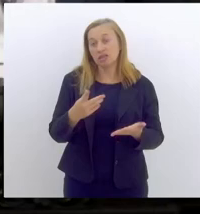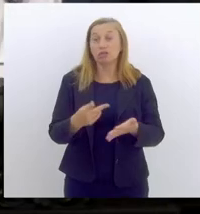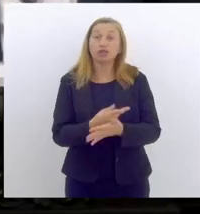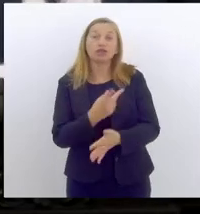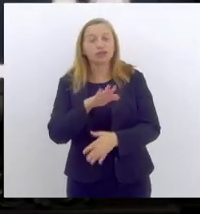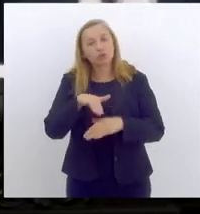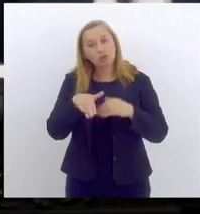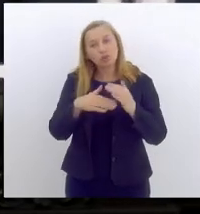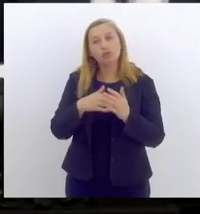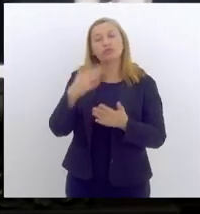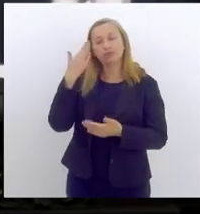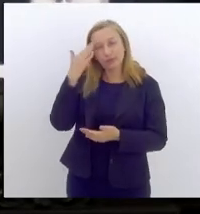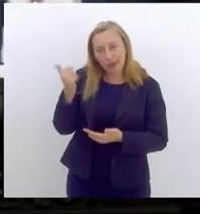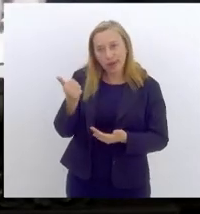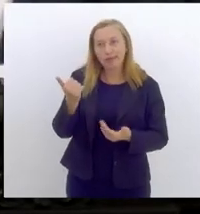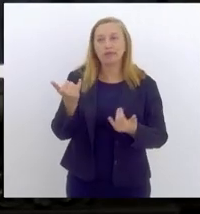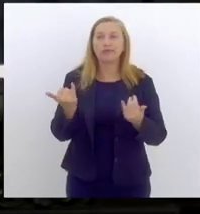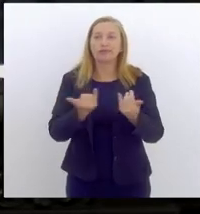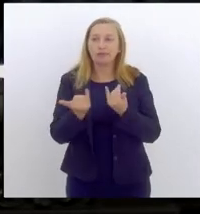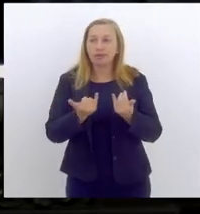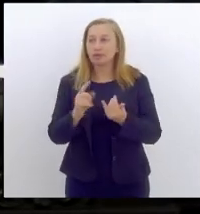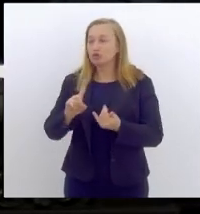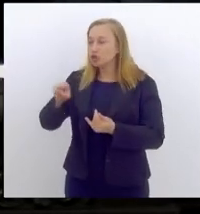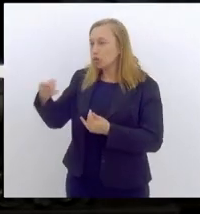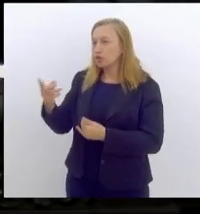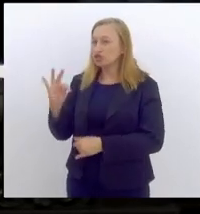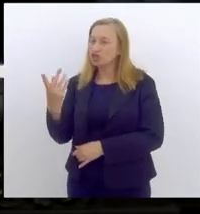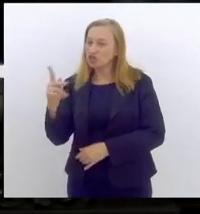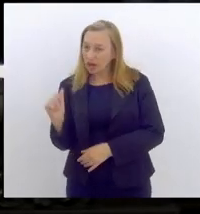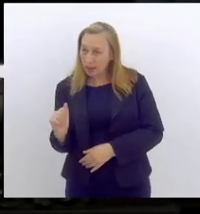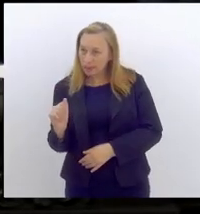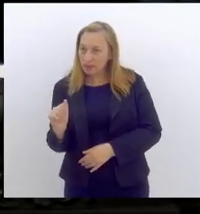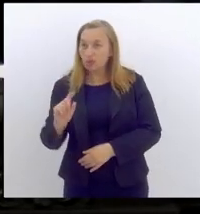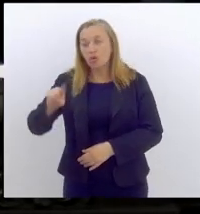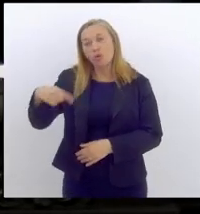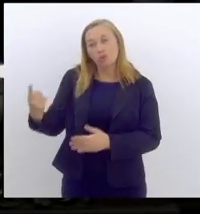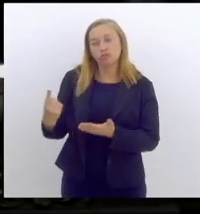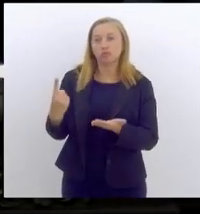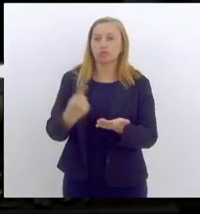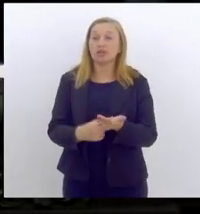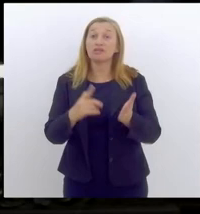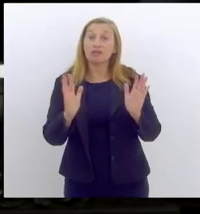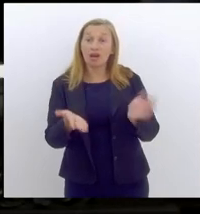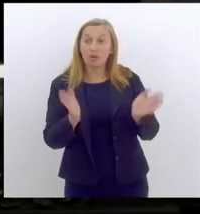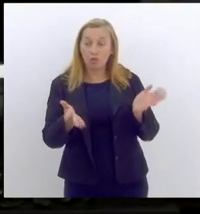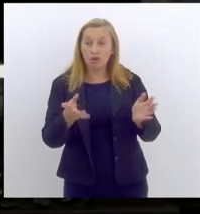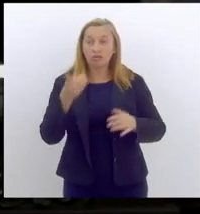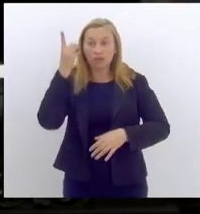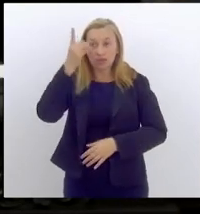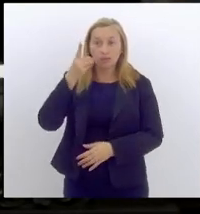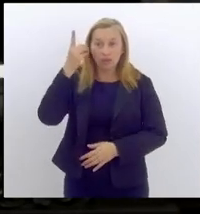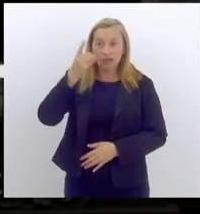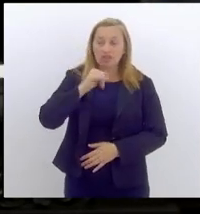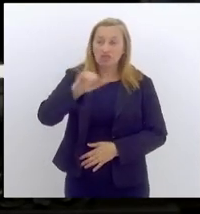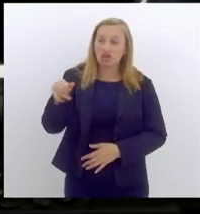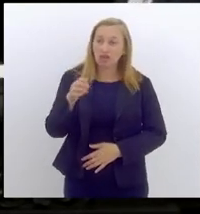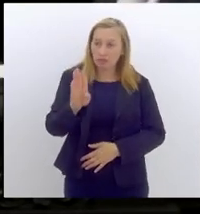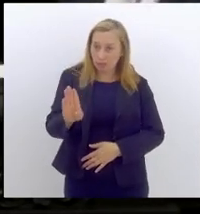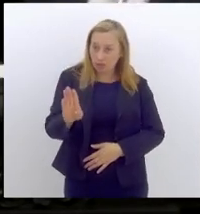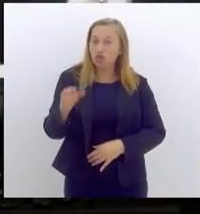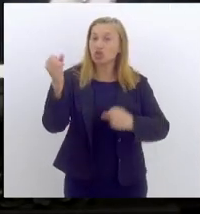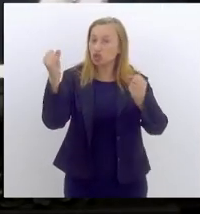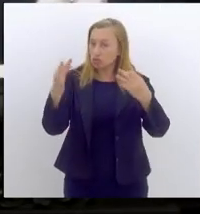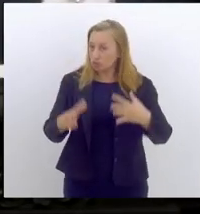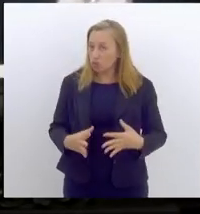sabe, a formação de outras chapas, outros compromissos, e agora o deputado Jair explicou as